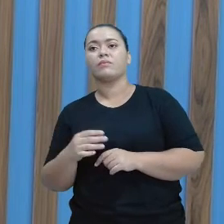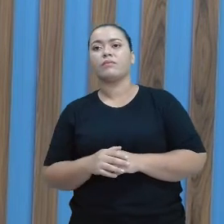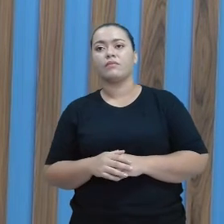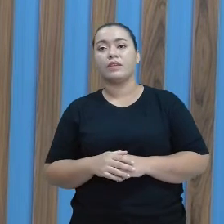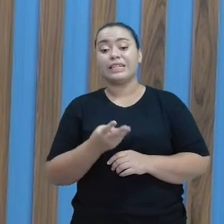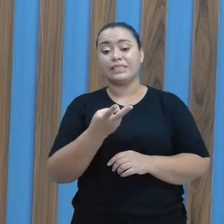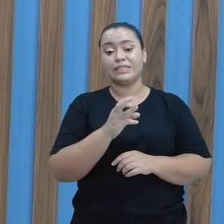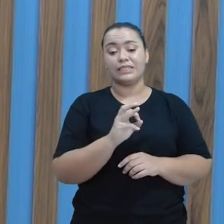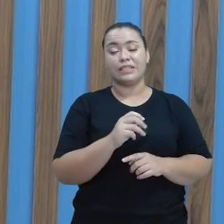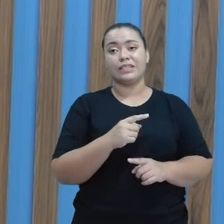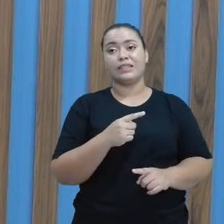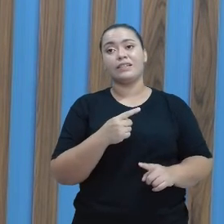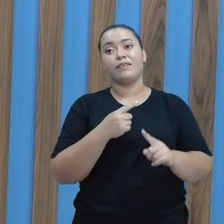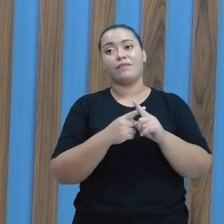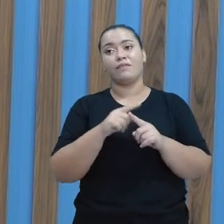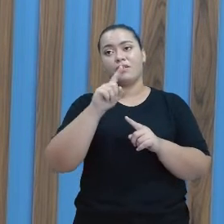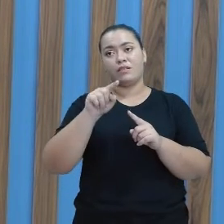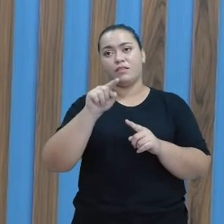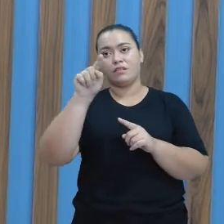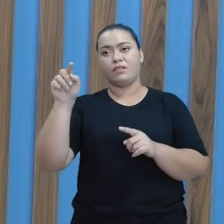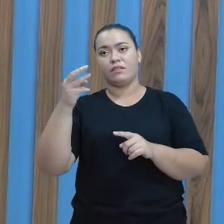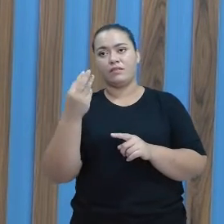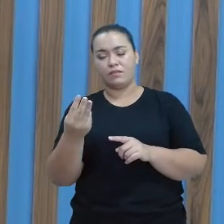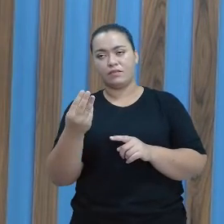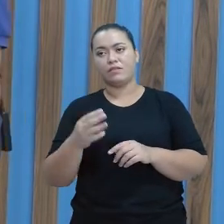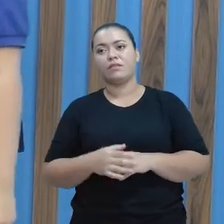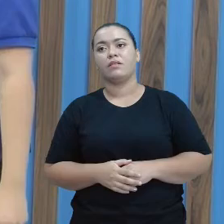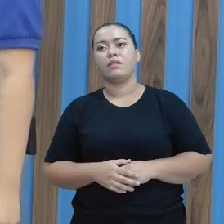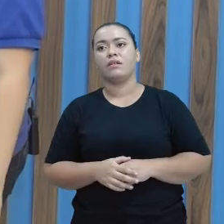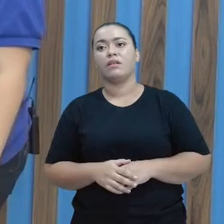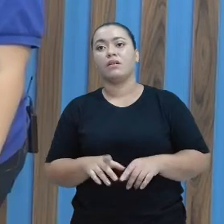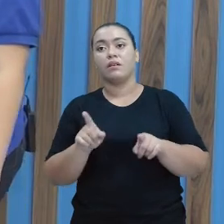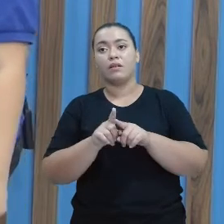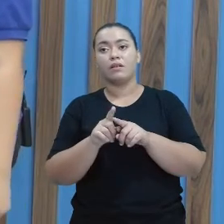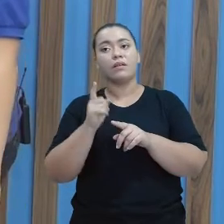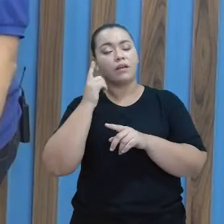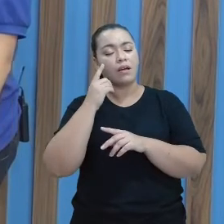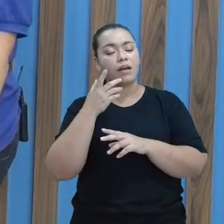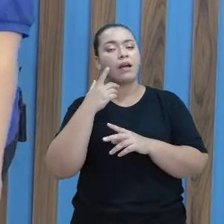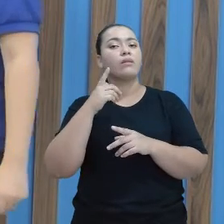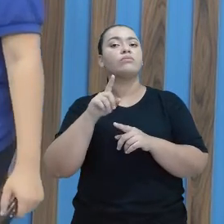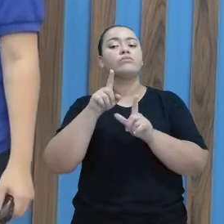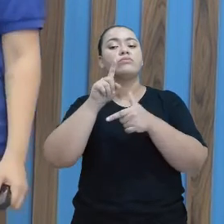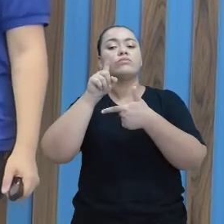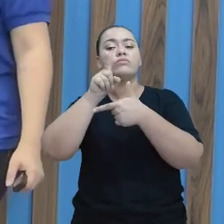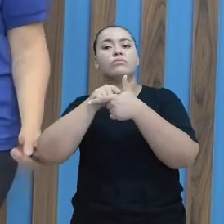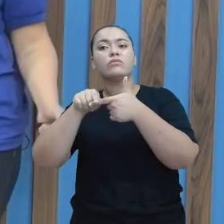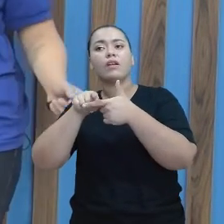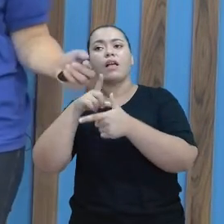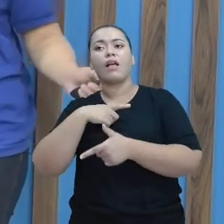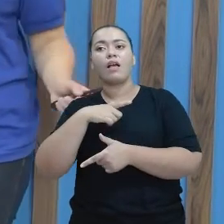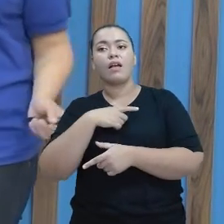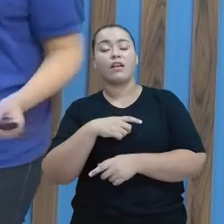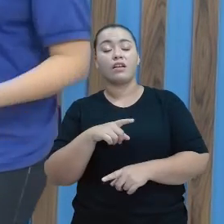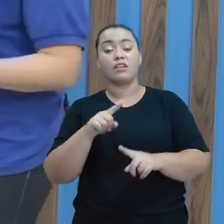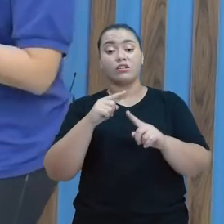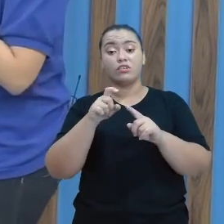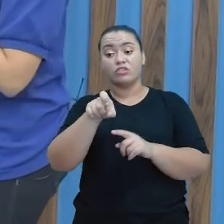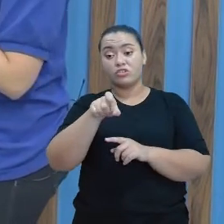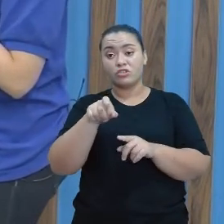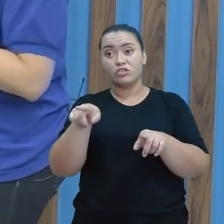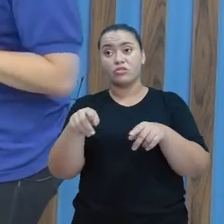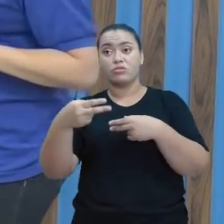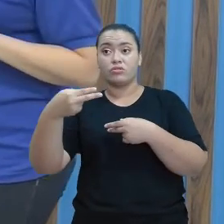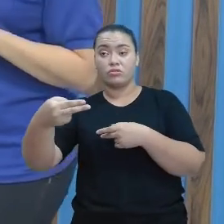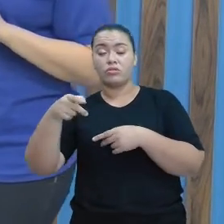3x, 30 vezes o raiz de 3 dá 30 raiz de 3, e quando a gente divide aqui, a gente vai ter 10 raiz de 3 como